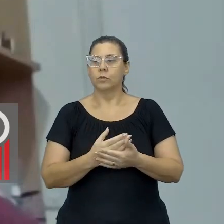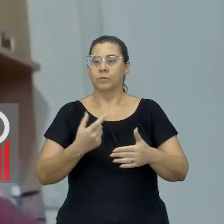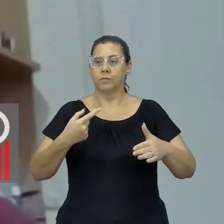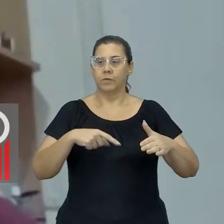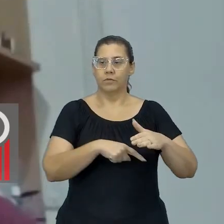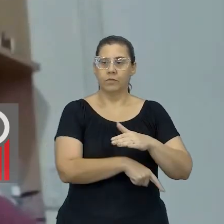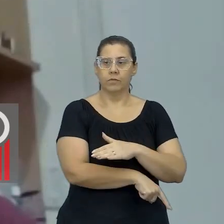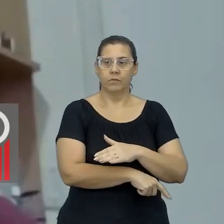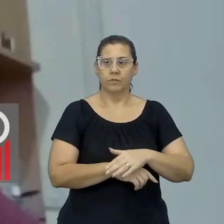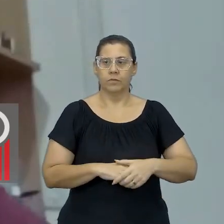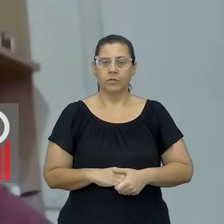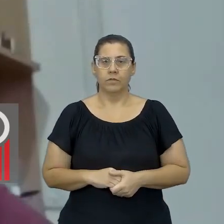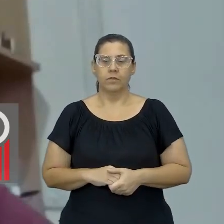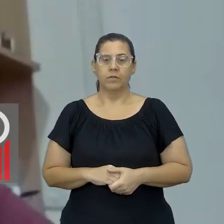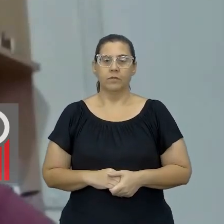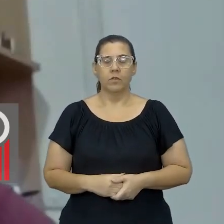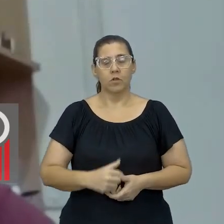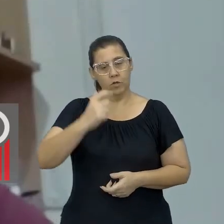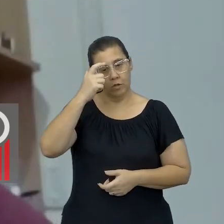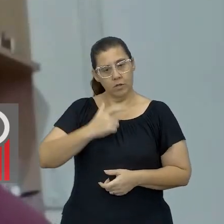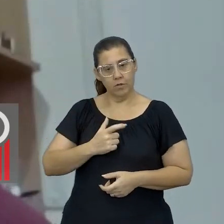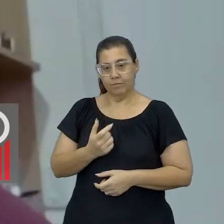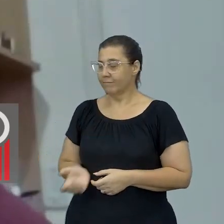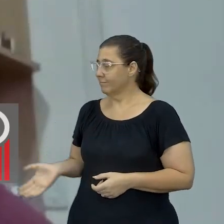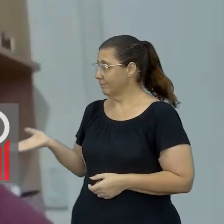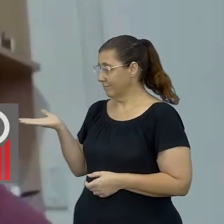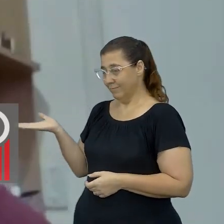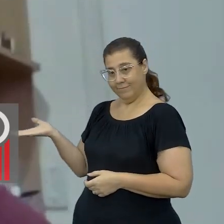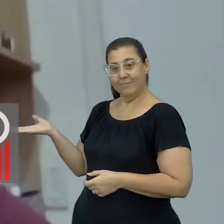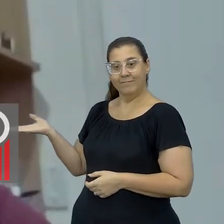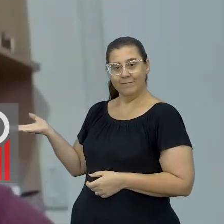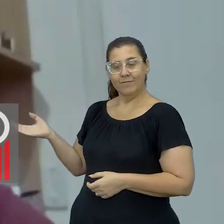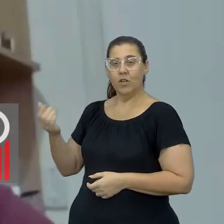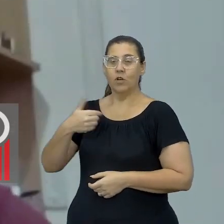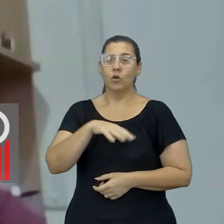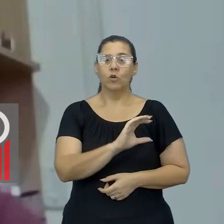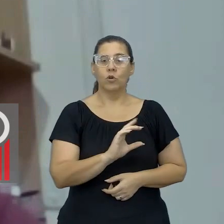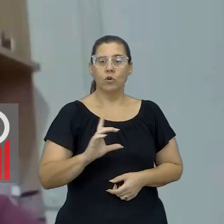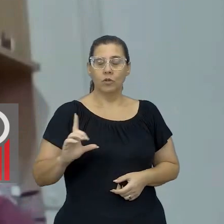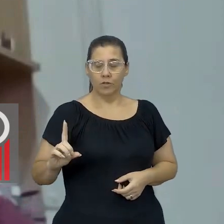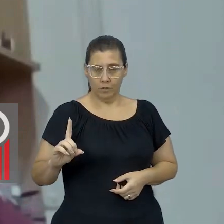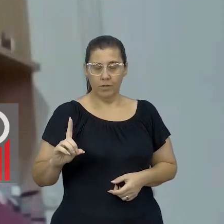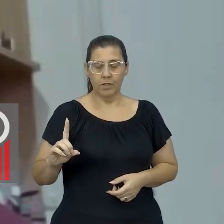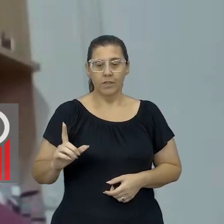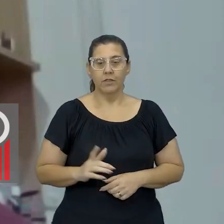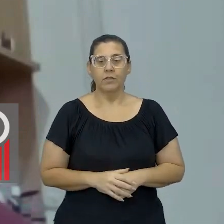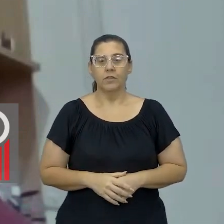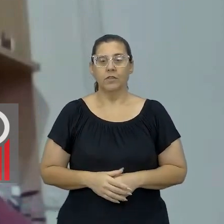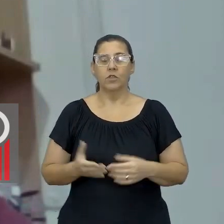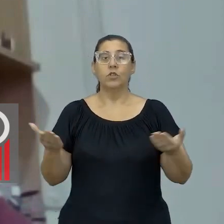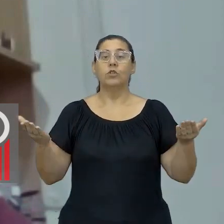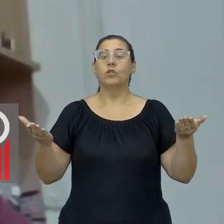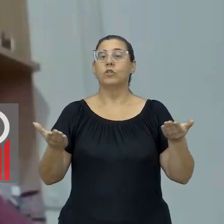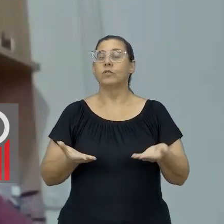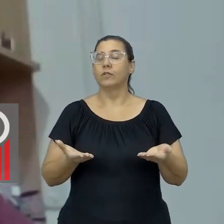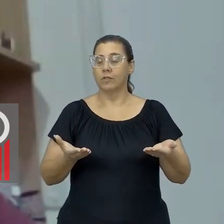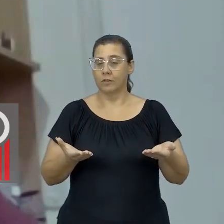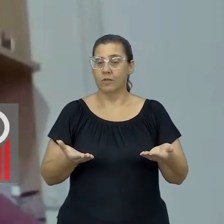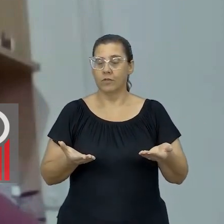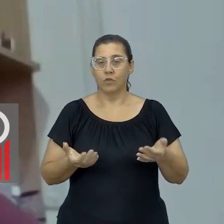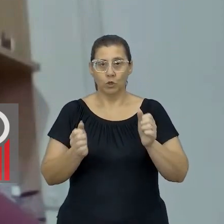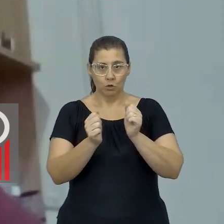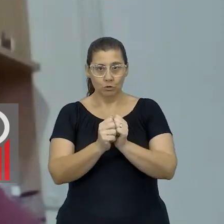da Natureza. Eu me chamo Mariana Tambellini Faustino, sou a coordenadora da área de Ciências da Natureza e vou hoje aqui